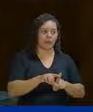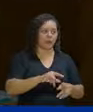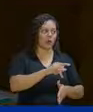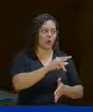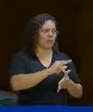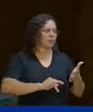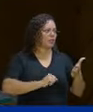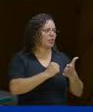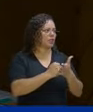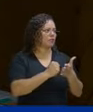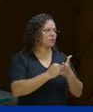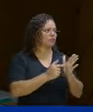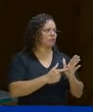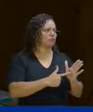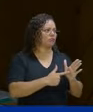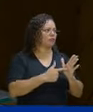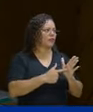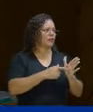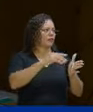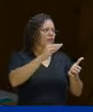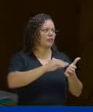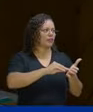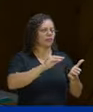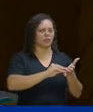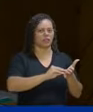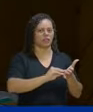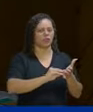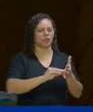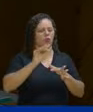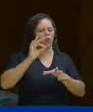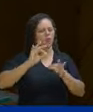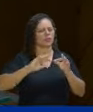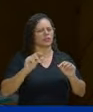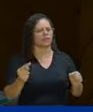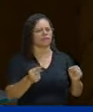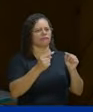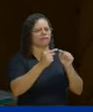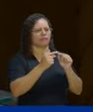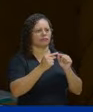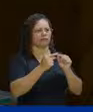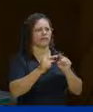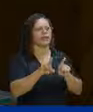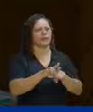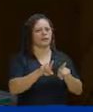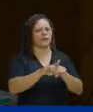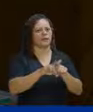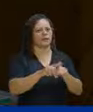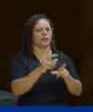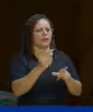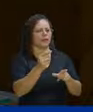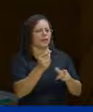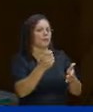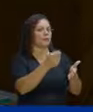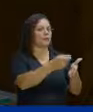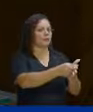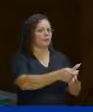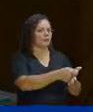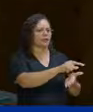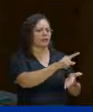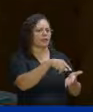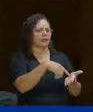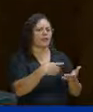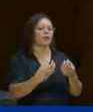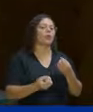não apresentam justificativa adequada quanto aos valores contratados fere a confiança que a